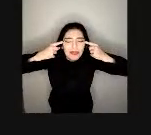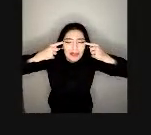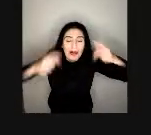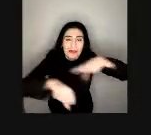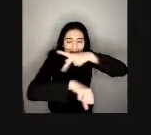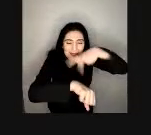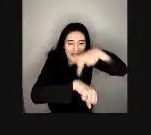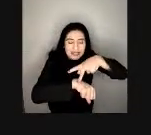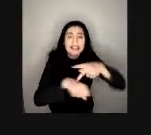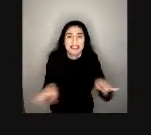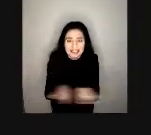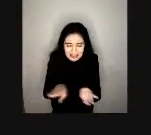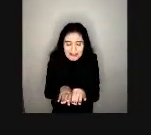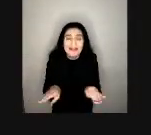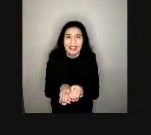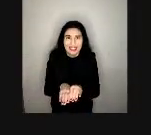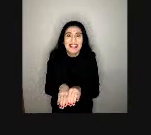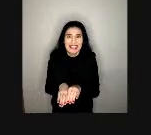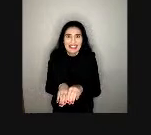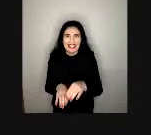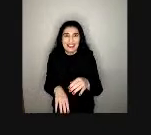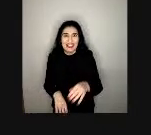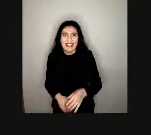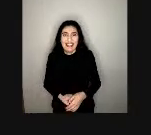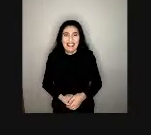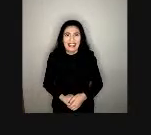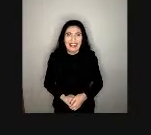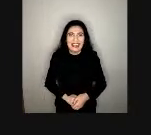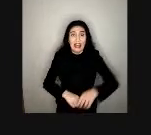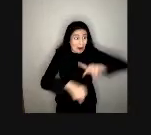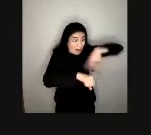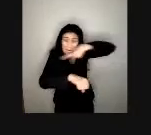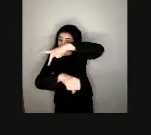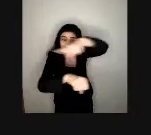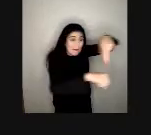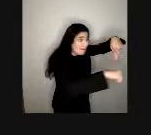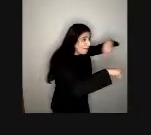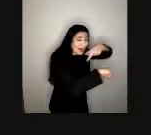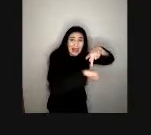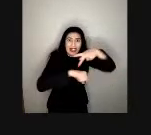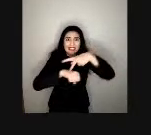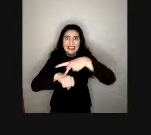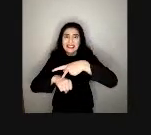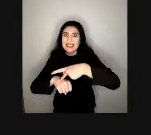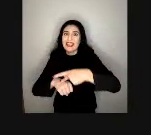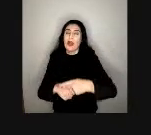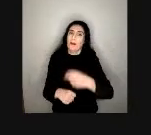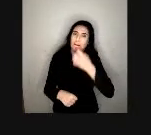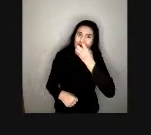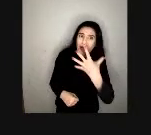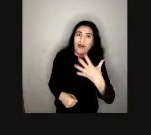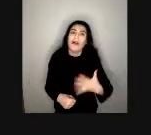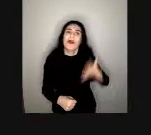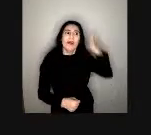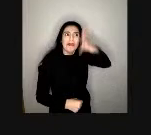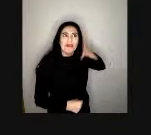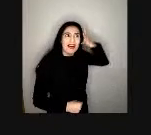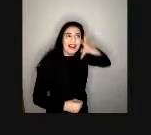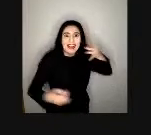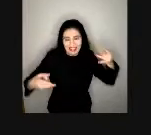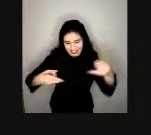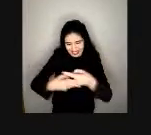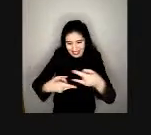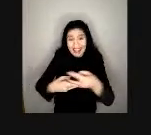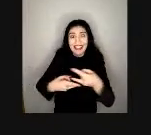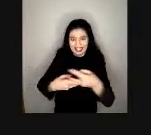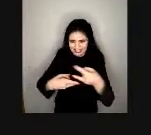né, Hugo Lenz, você viu? Tem gente de todo lugar. É a vantagem das palestras virtuais é que você